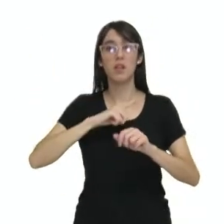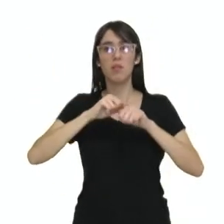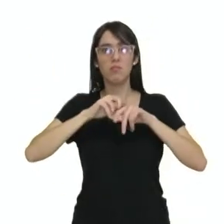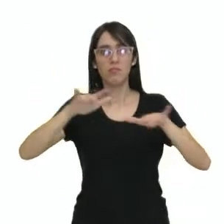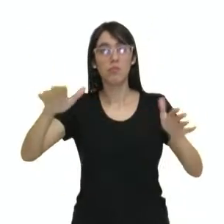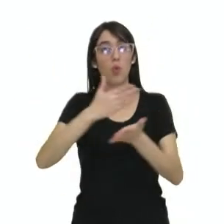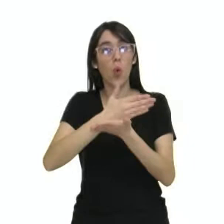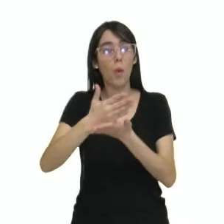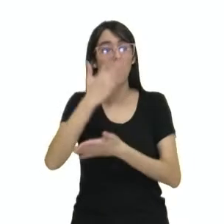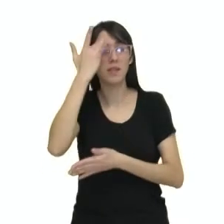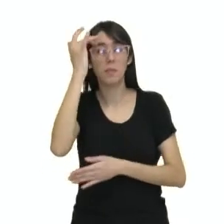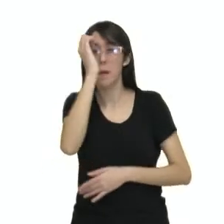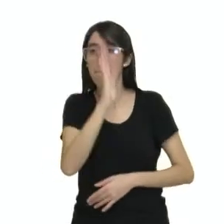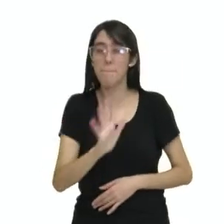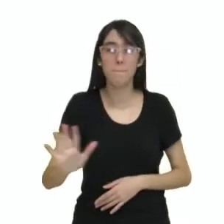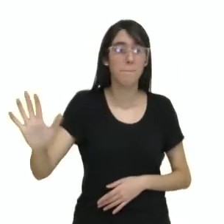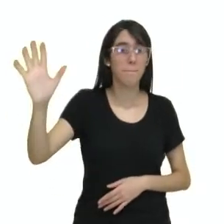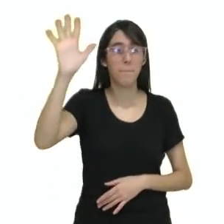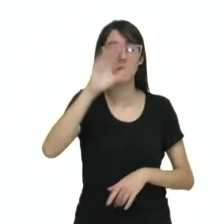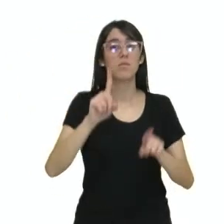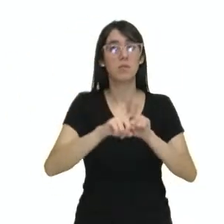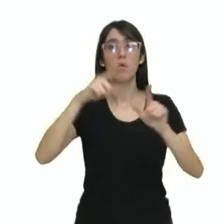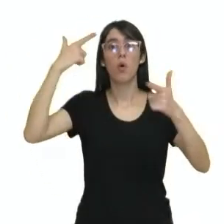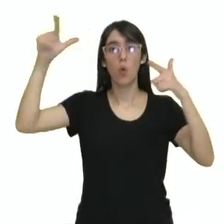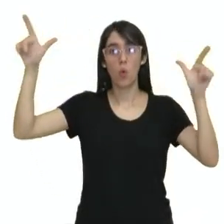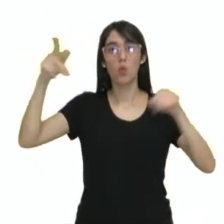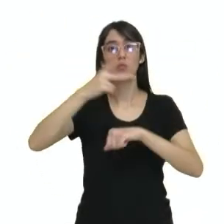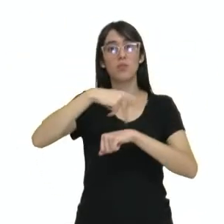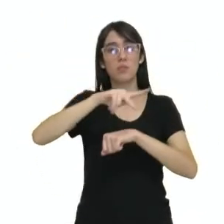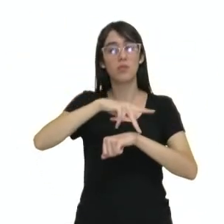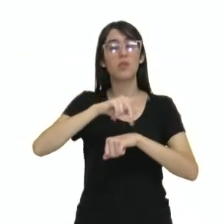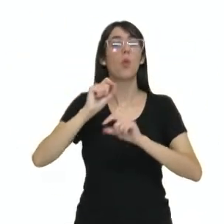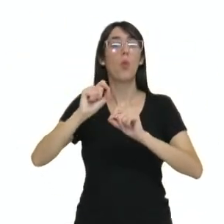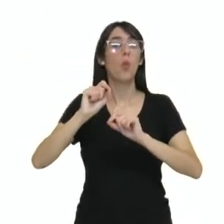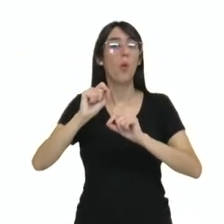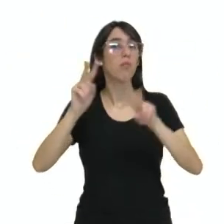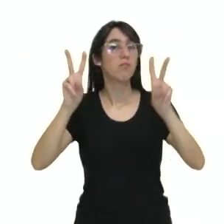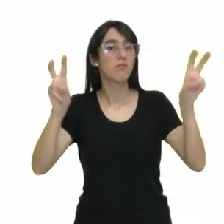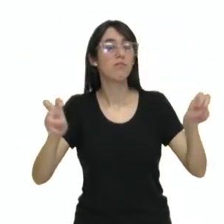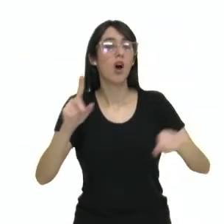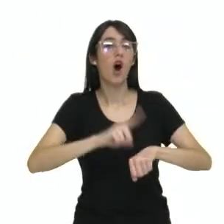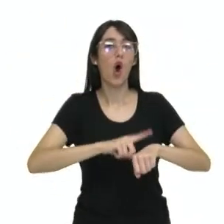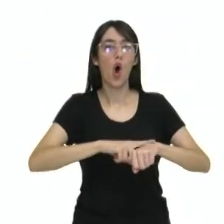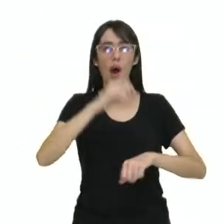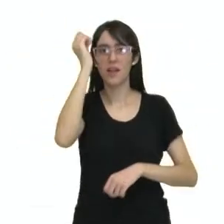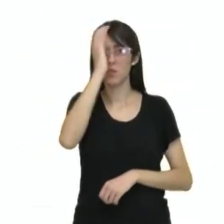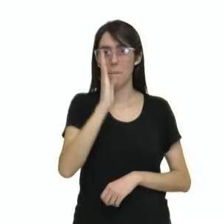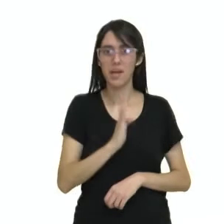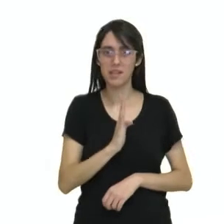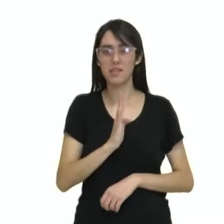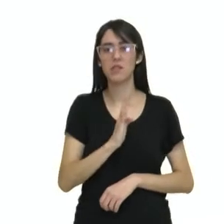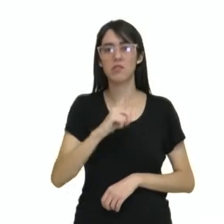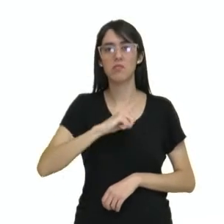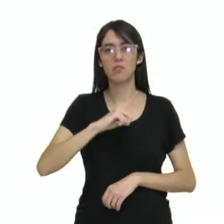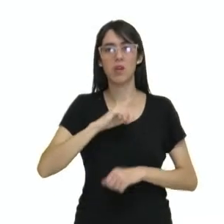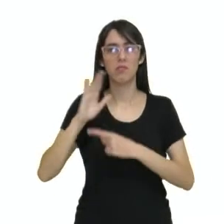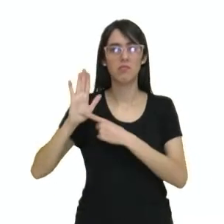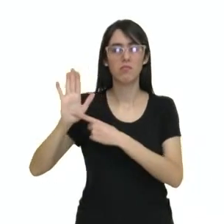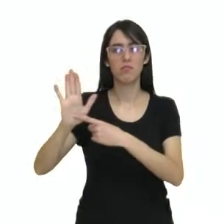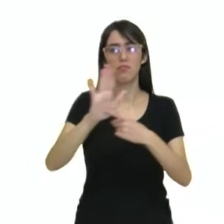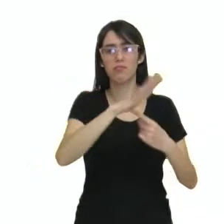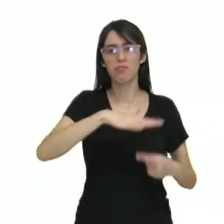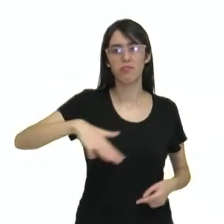para todo o país e para o estrangeiro a Hora do Brasil. Evocando o finado programa nacional,